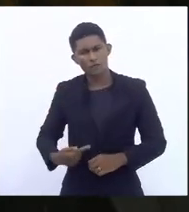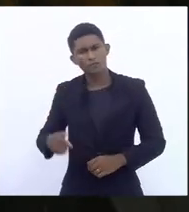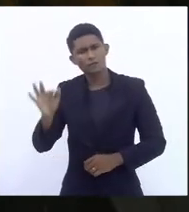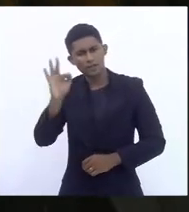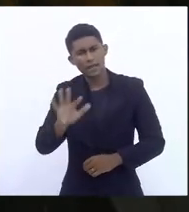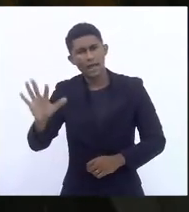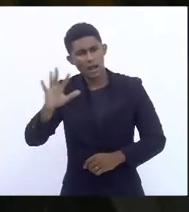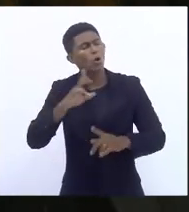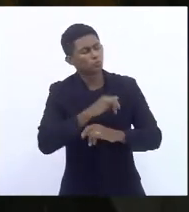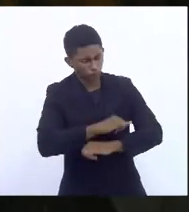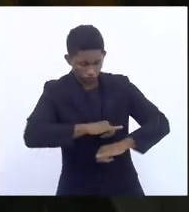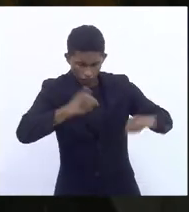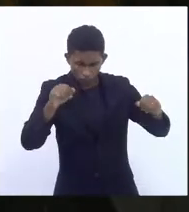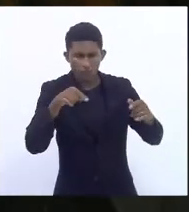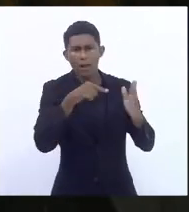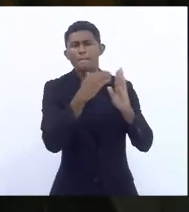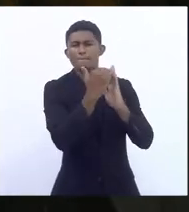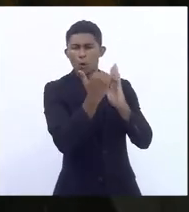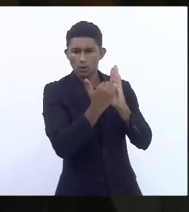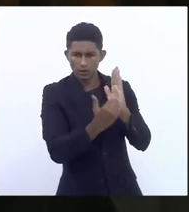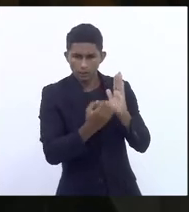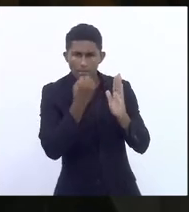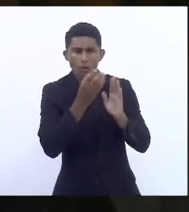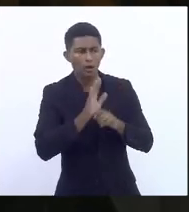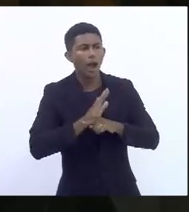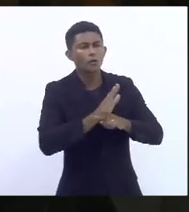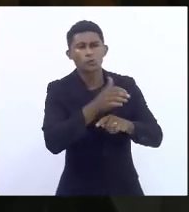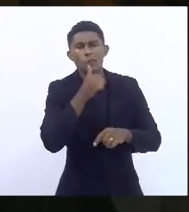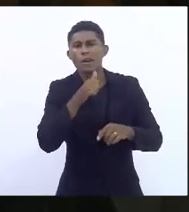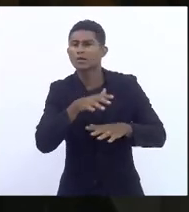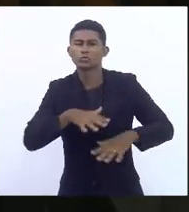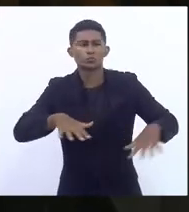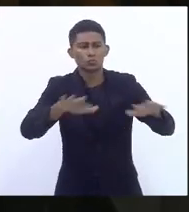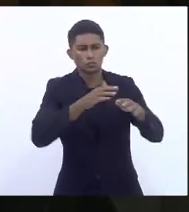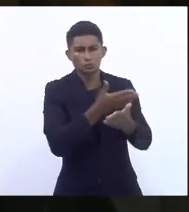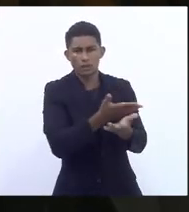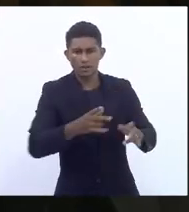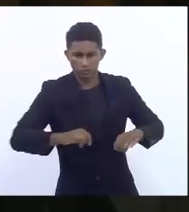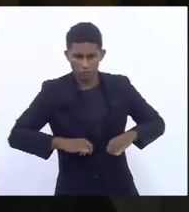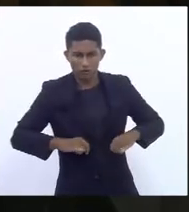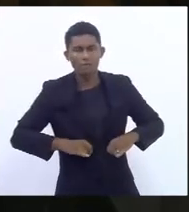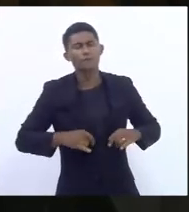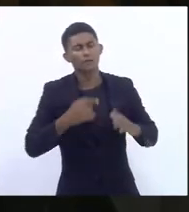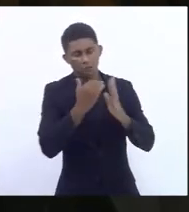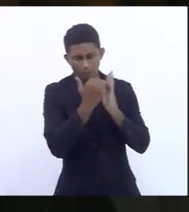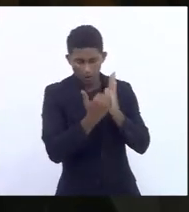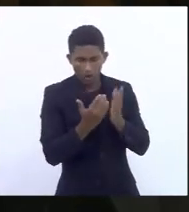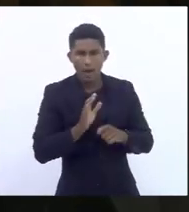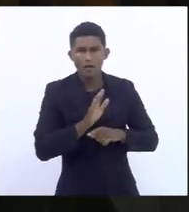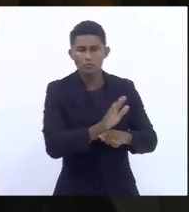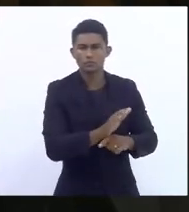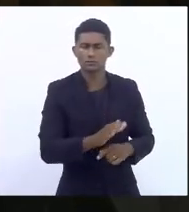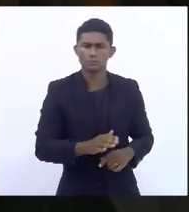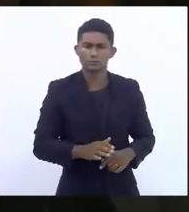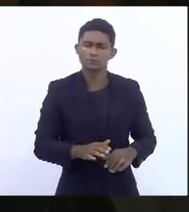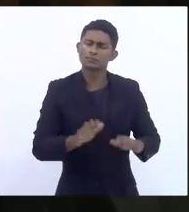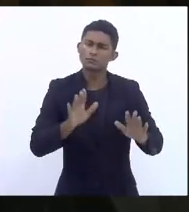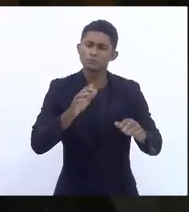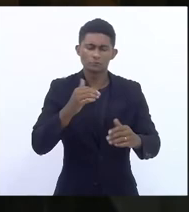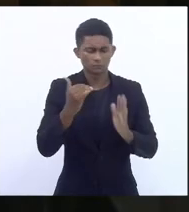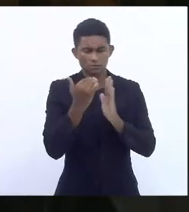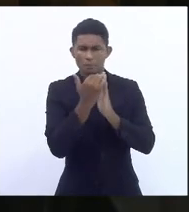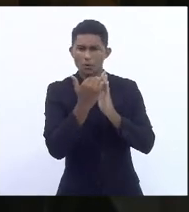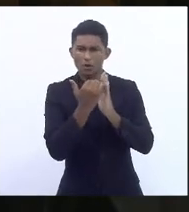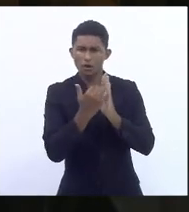guarda-chuva para atendimento integrado a mulheres vítimas de violência. Pois esse programa, que seria o programa guarda-chuva